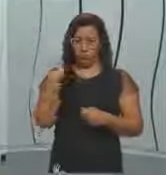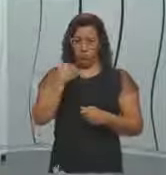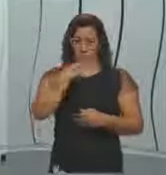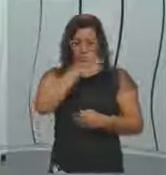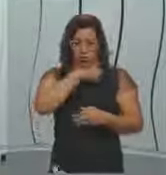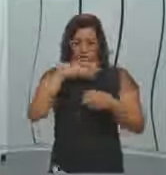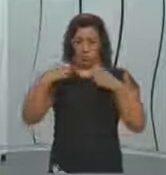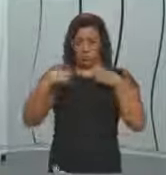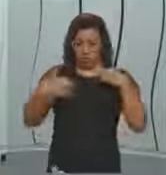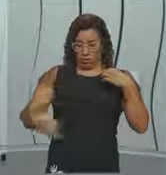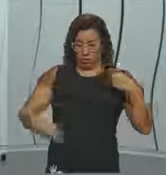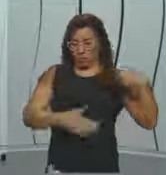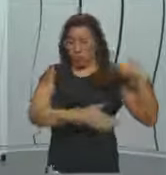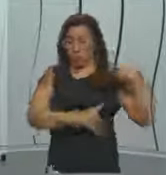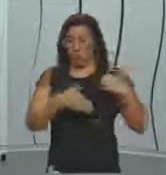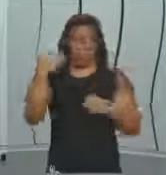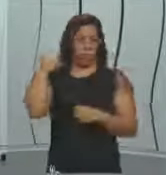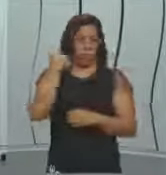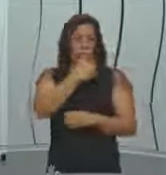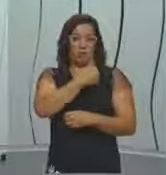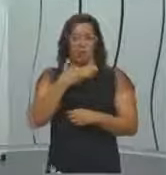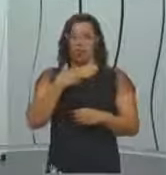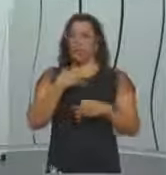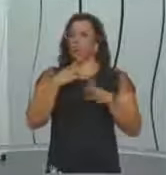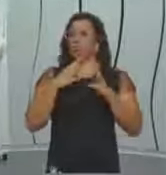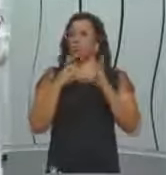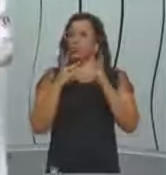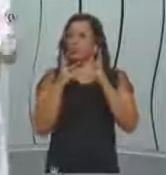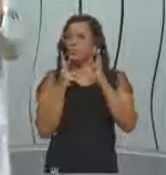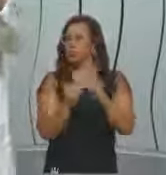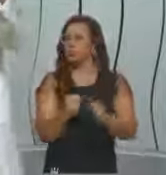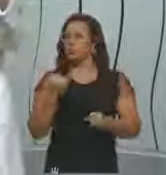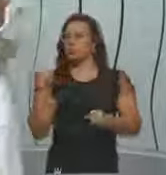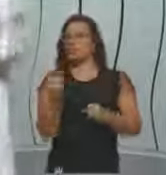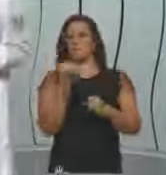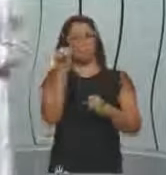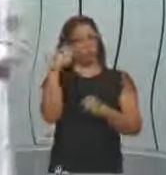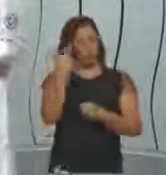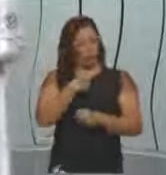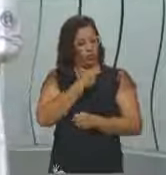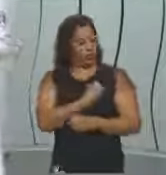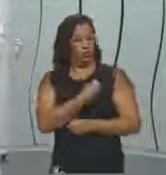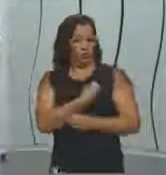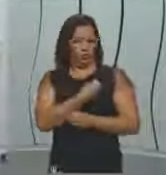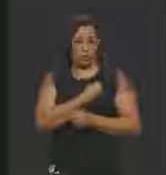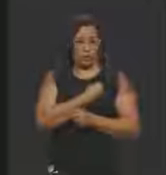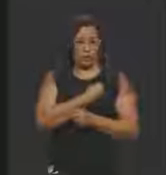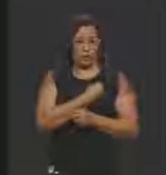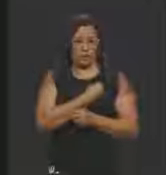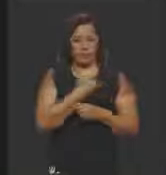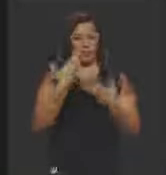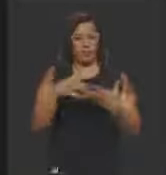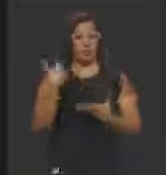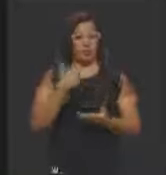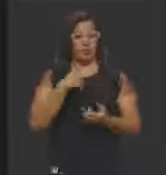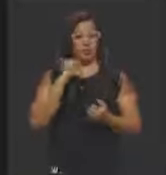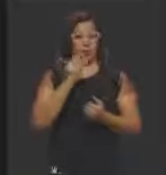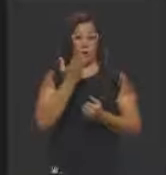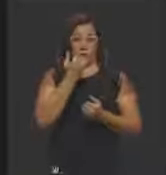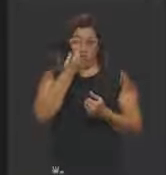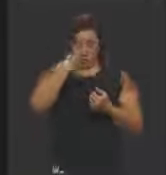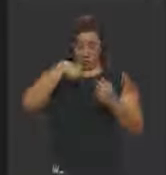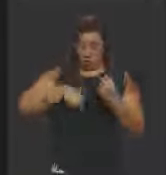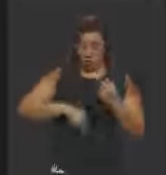sistemas funcionando bem para você ter essa harmonia aí de funcionamento do seu corpo. Então, o sistema digestório,